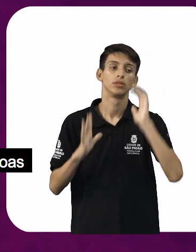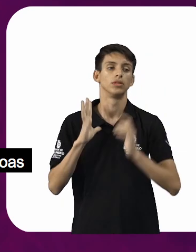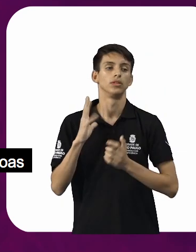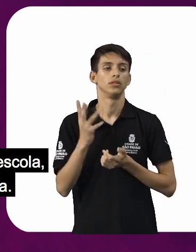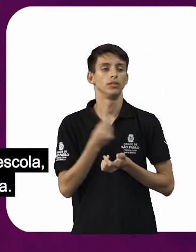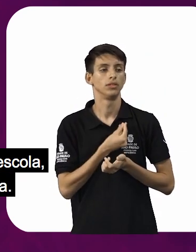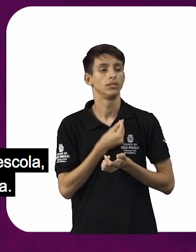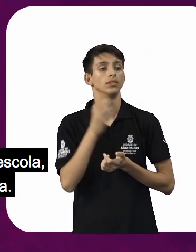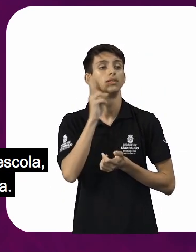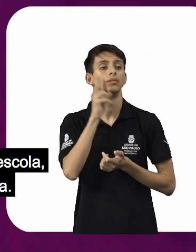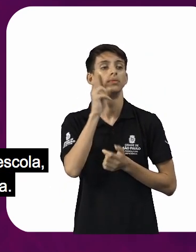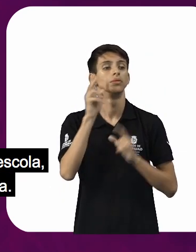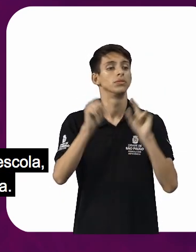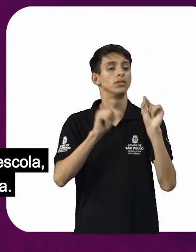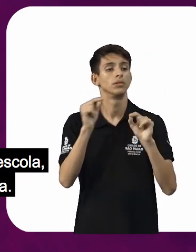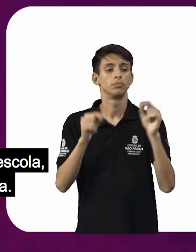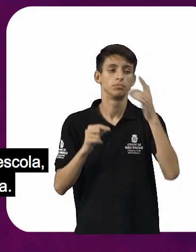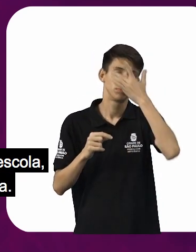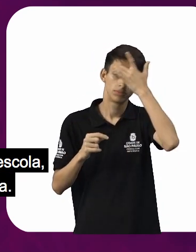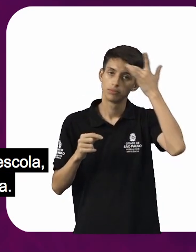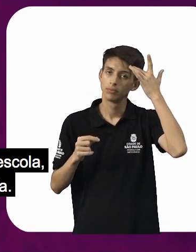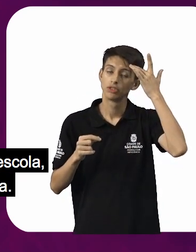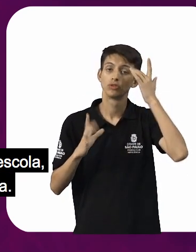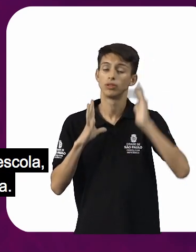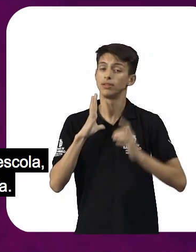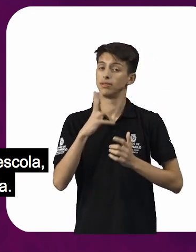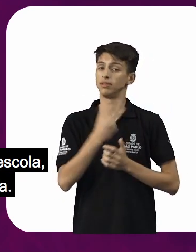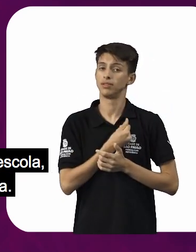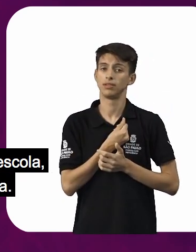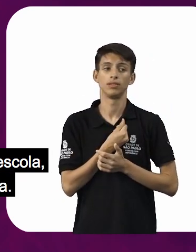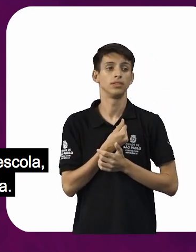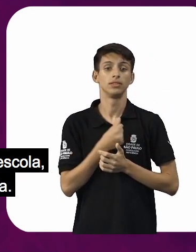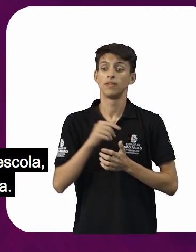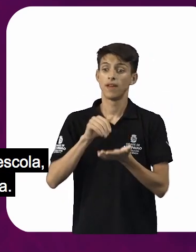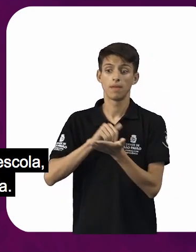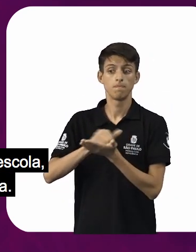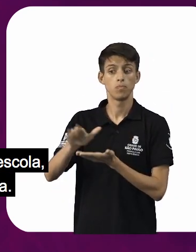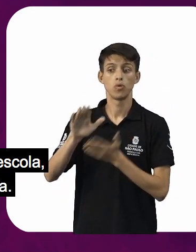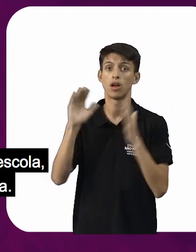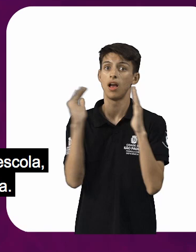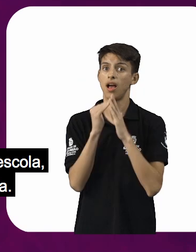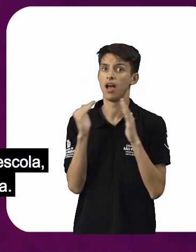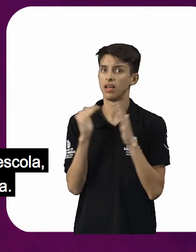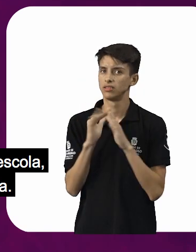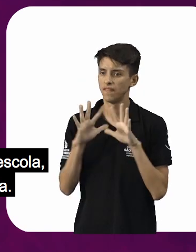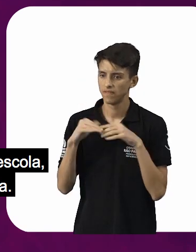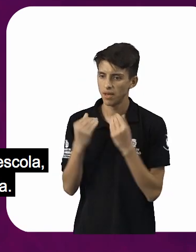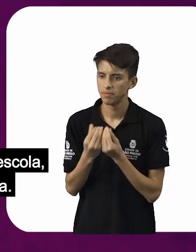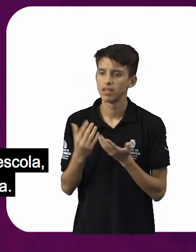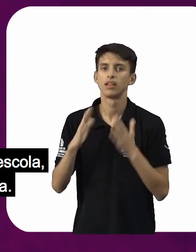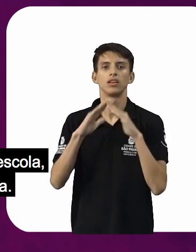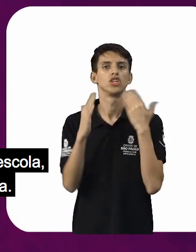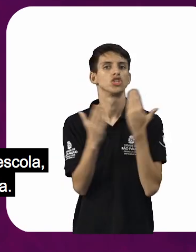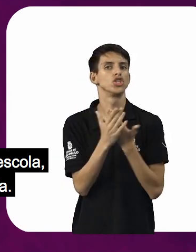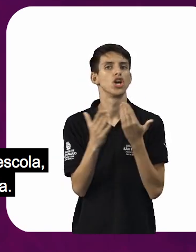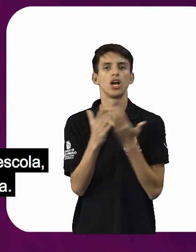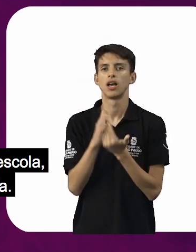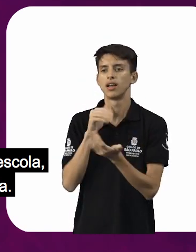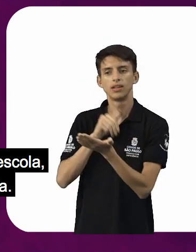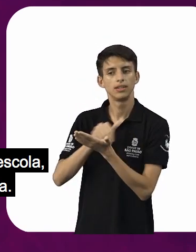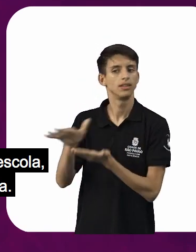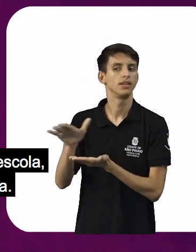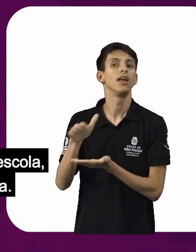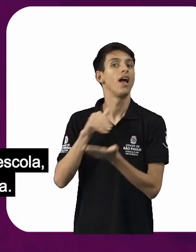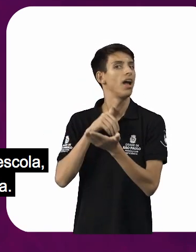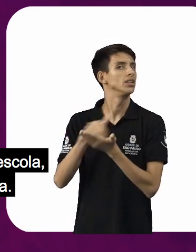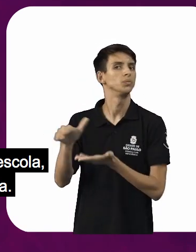vocês lembrar, não é? Por exemplo, a pessoa se assume trans, quer dizer, ela é expulsa de casa pela família, da escola, não é que tem evasão escolar,